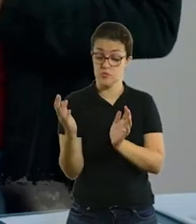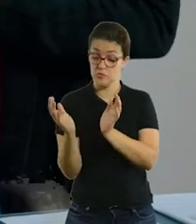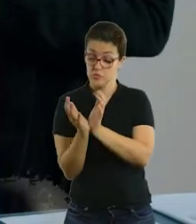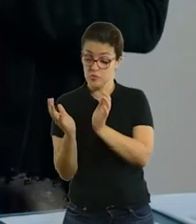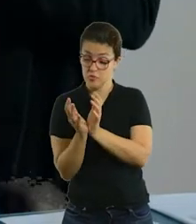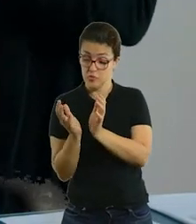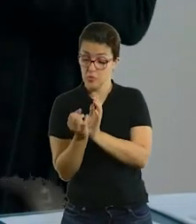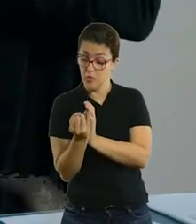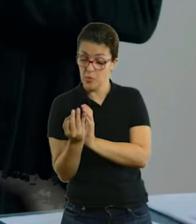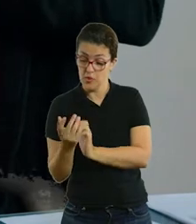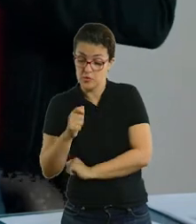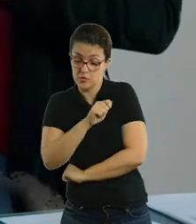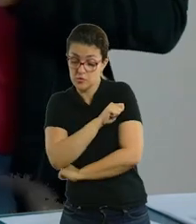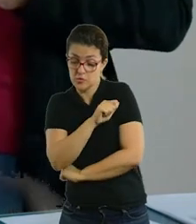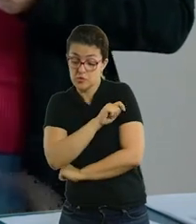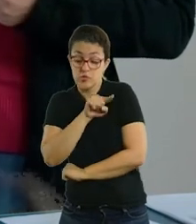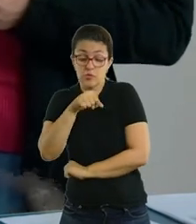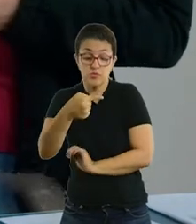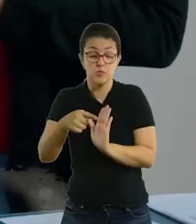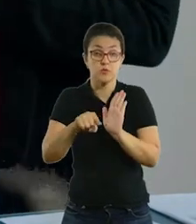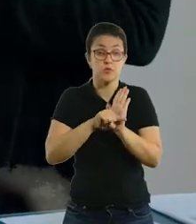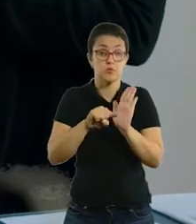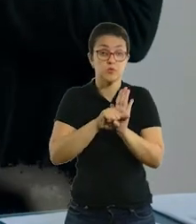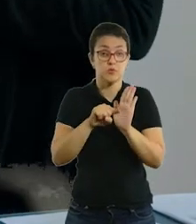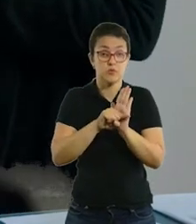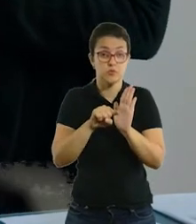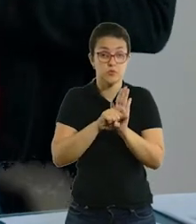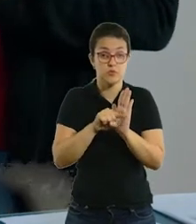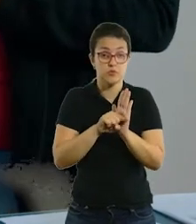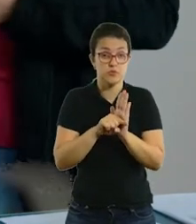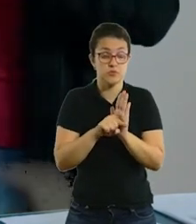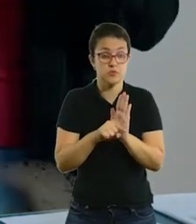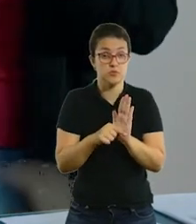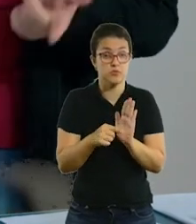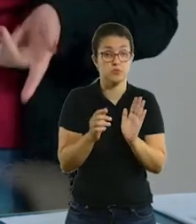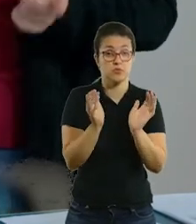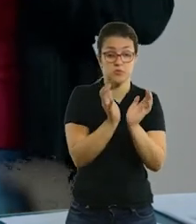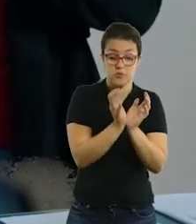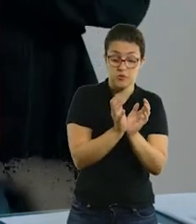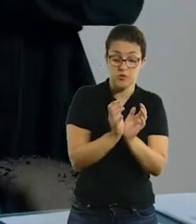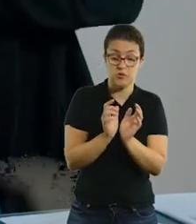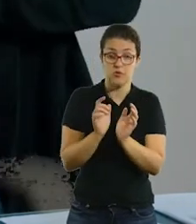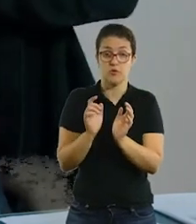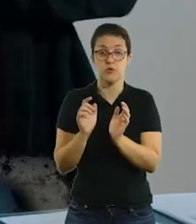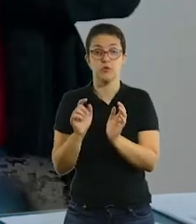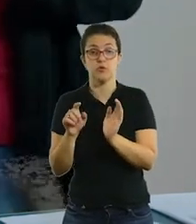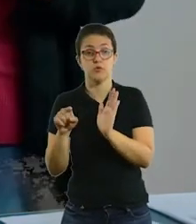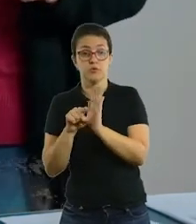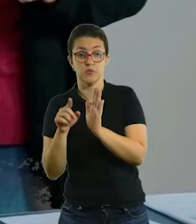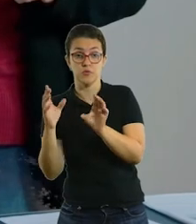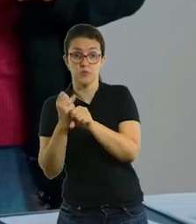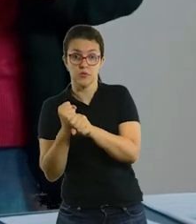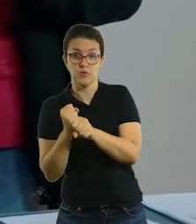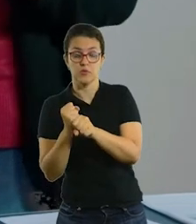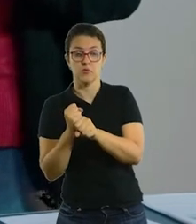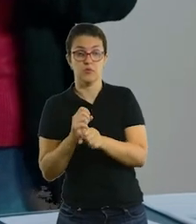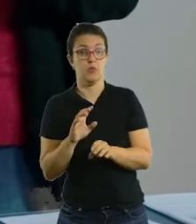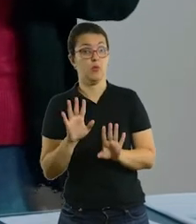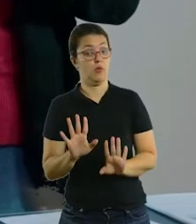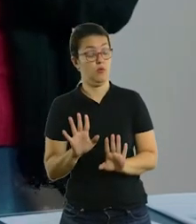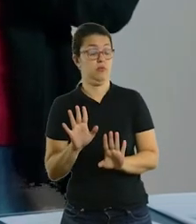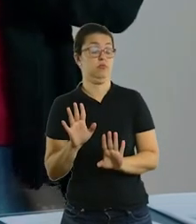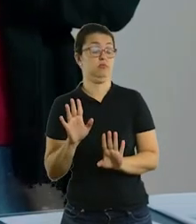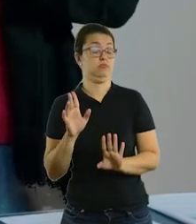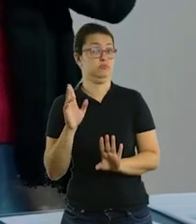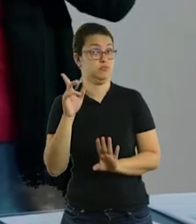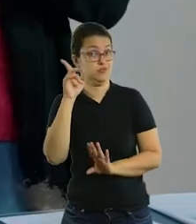segundo turno e depois subtraia o número de alunos que estudam no primeiro e segundo turnos do total de alunos.